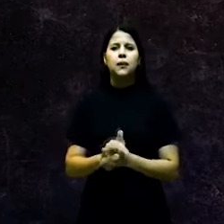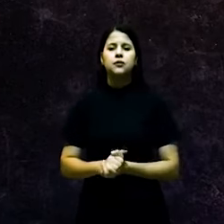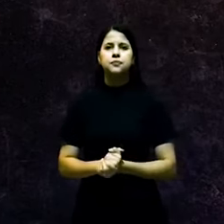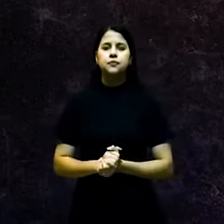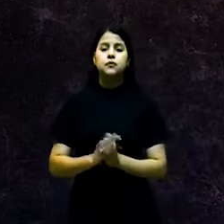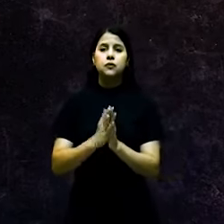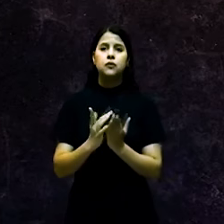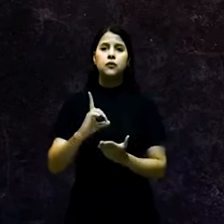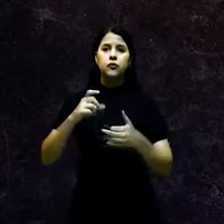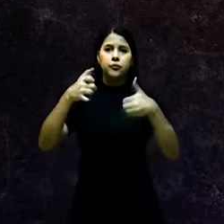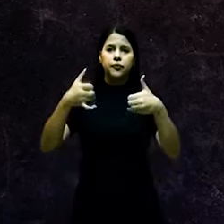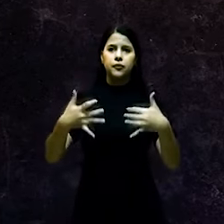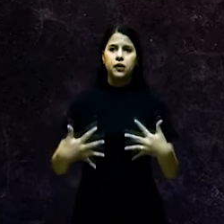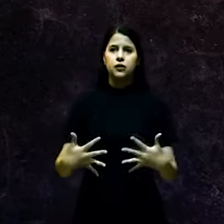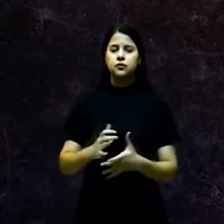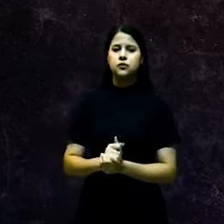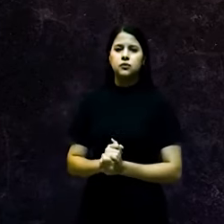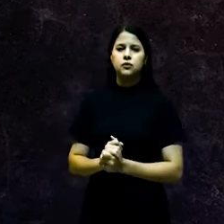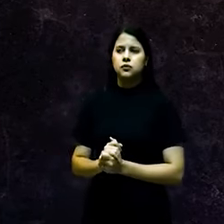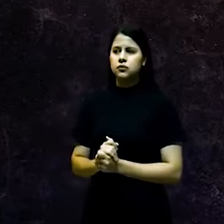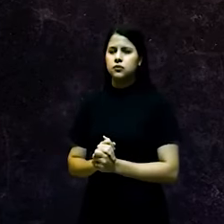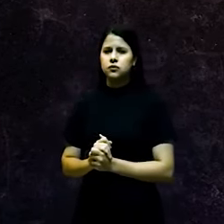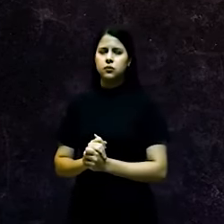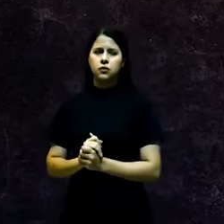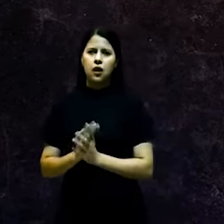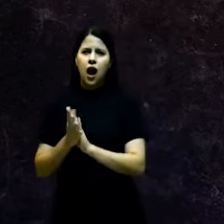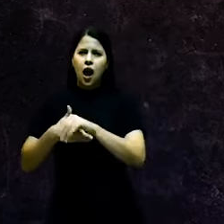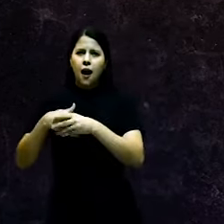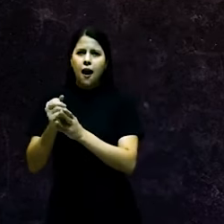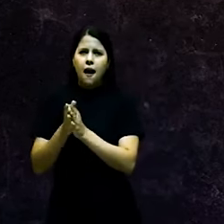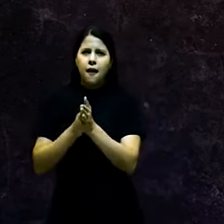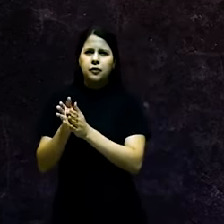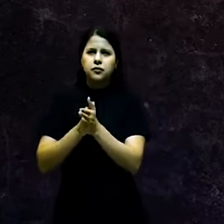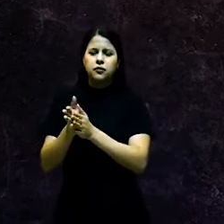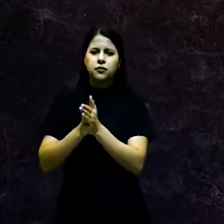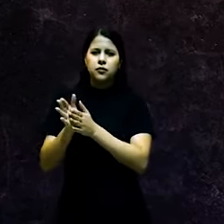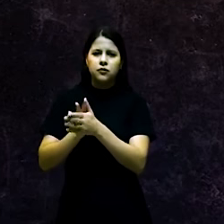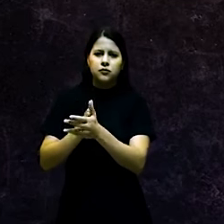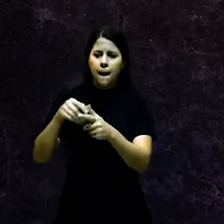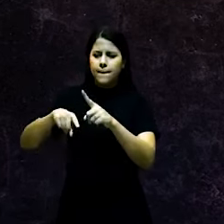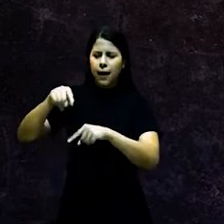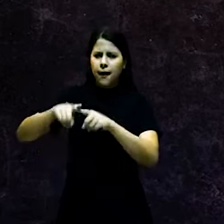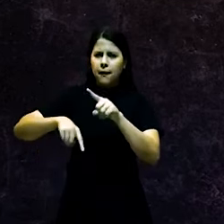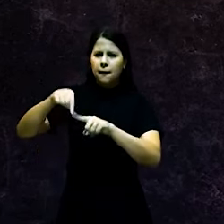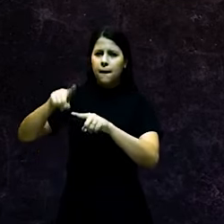Diz assim: nenhuma arma, algumas traduções diz ferramenta,